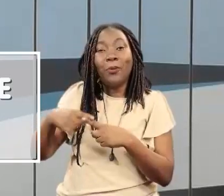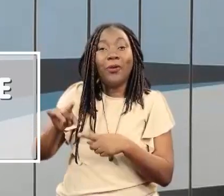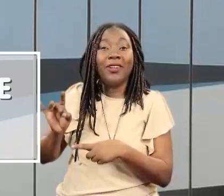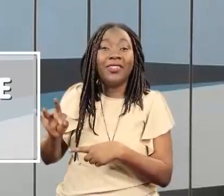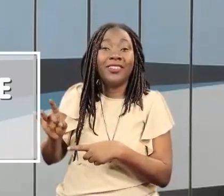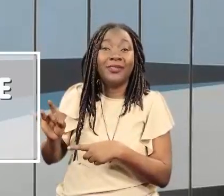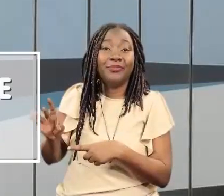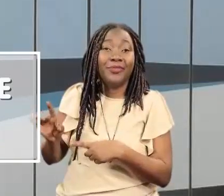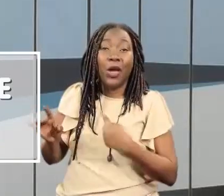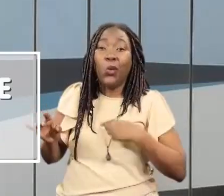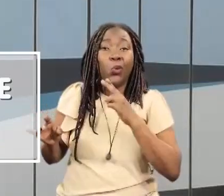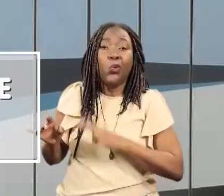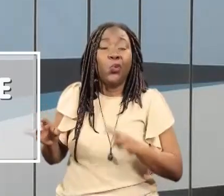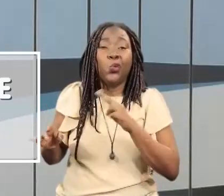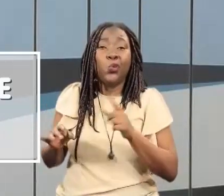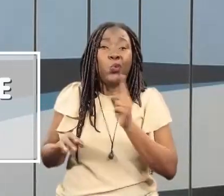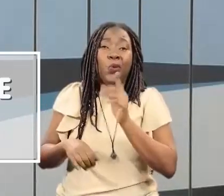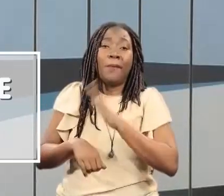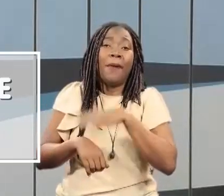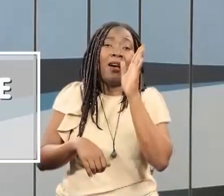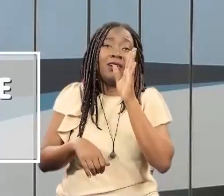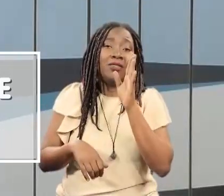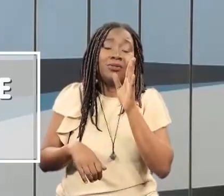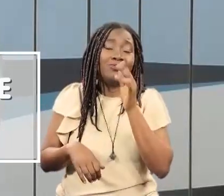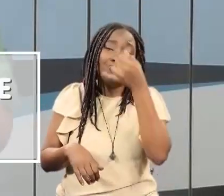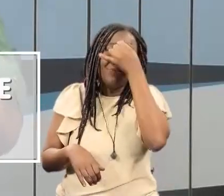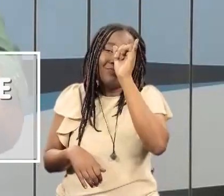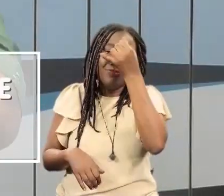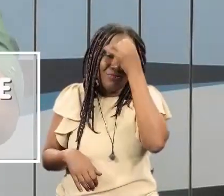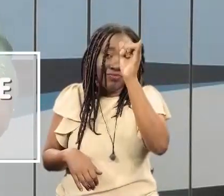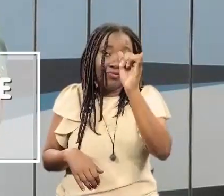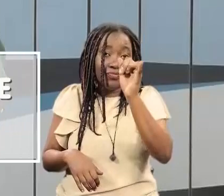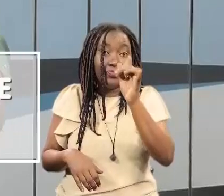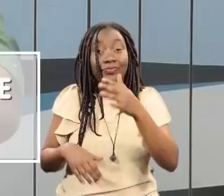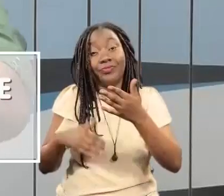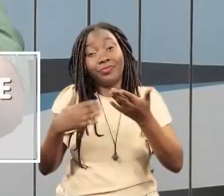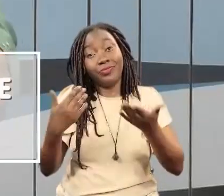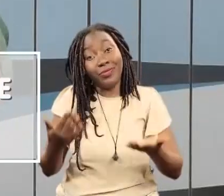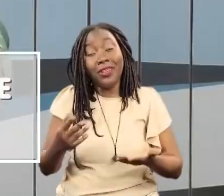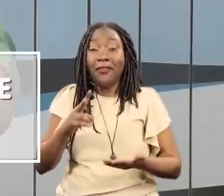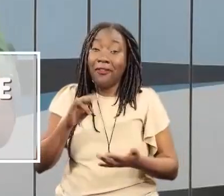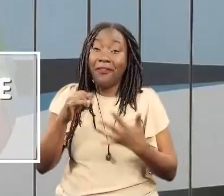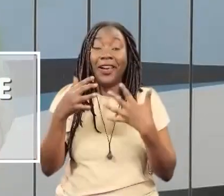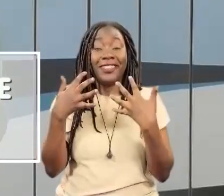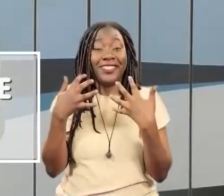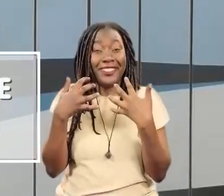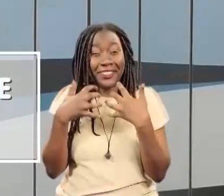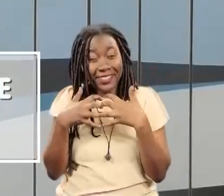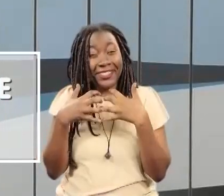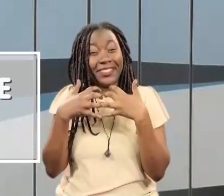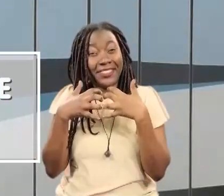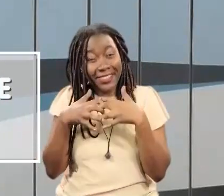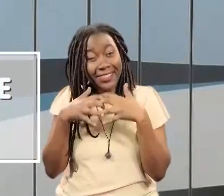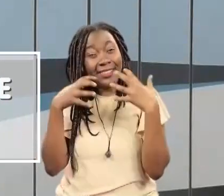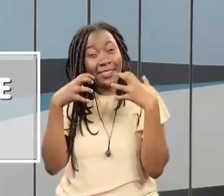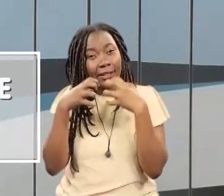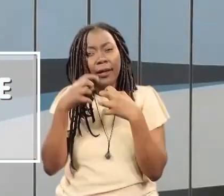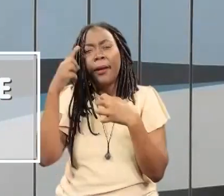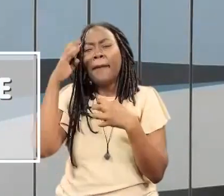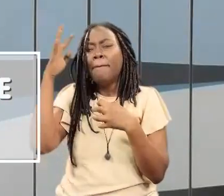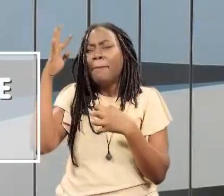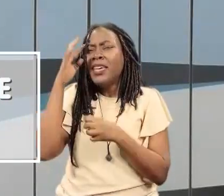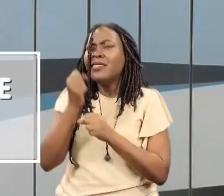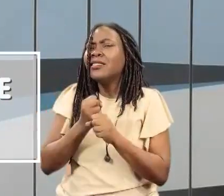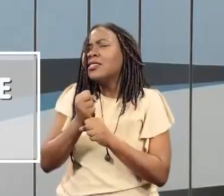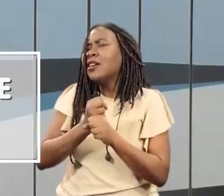já ficou obsoleto, eu já não uso mais o manual. Então, vai atrofiando, vai deixando, e pensa isso ao longo dos anos,